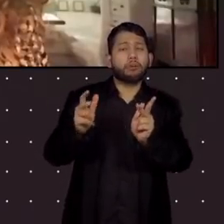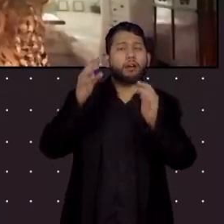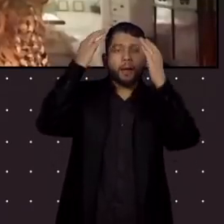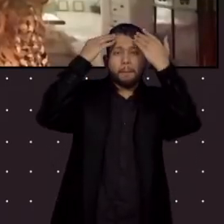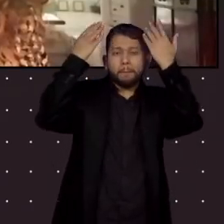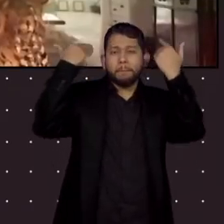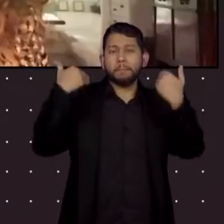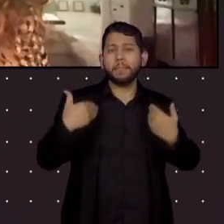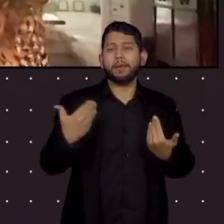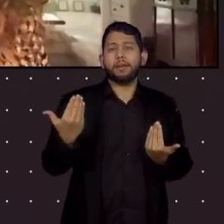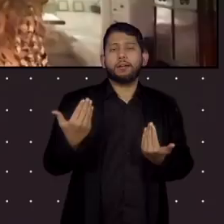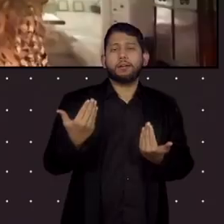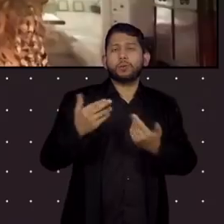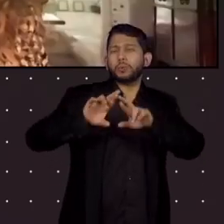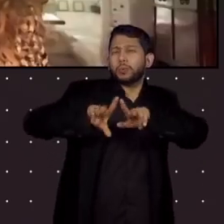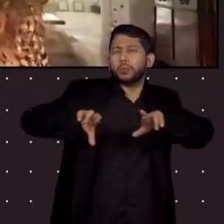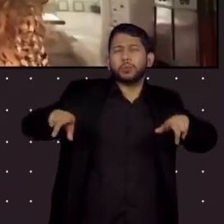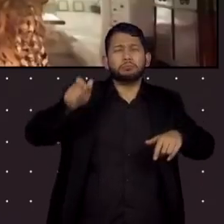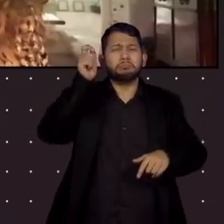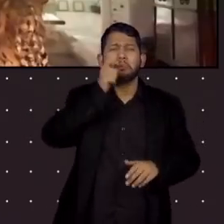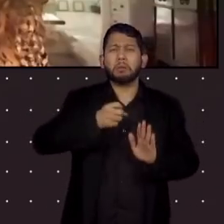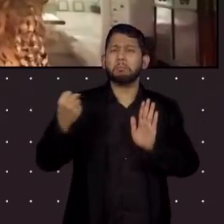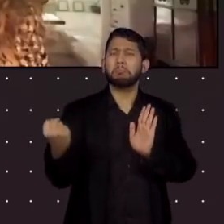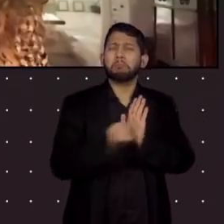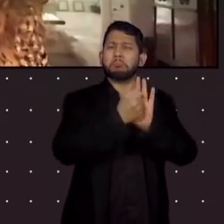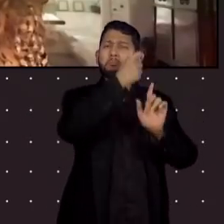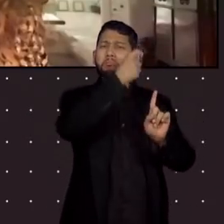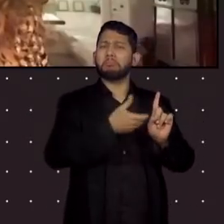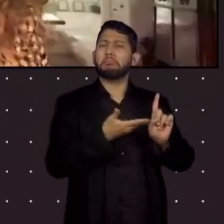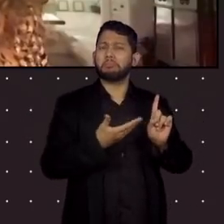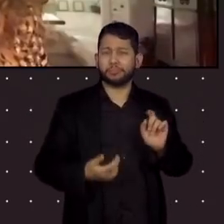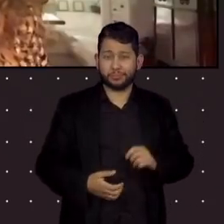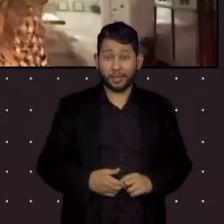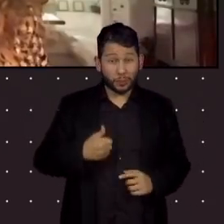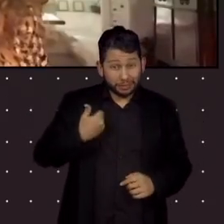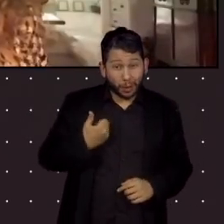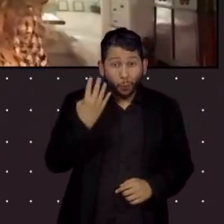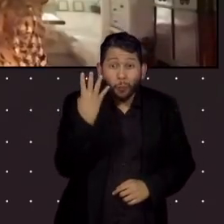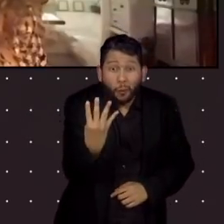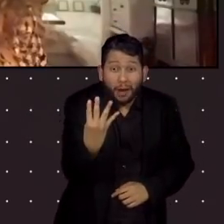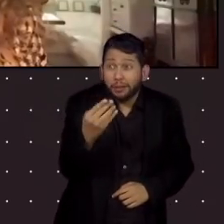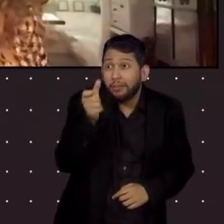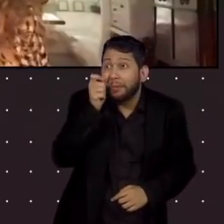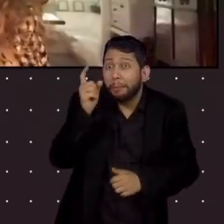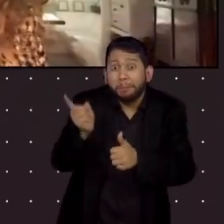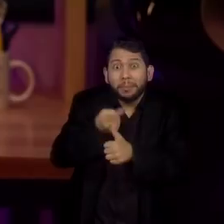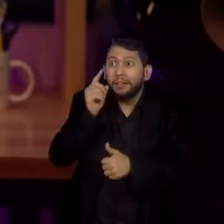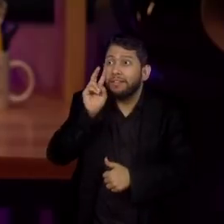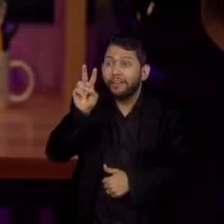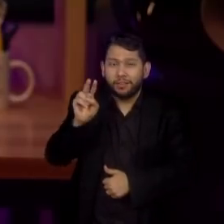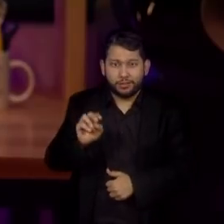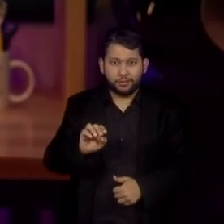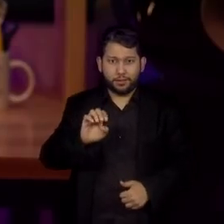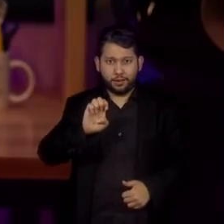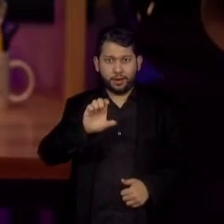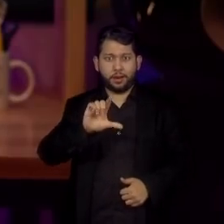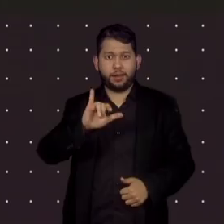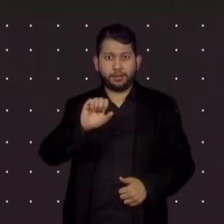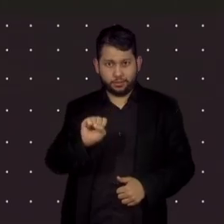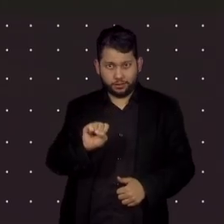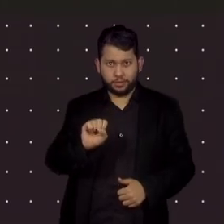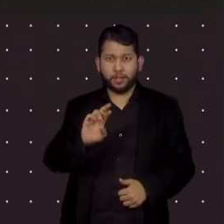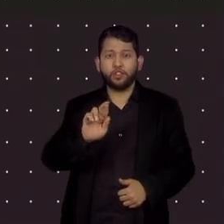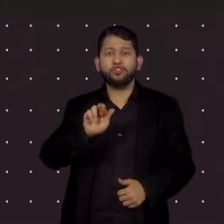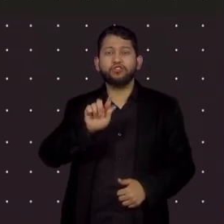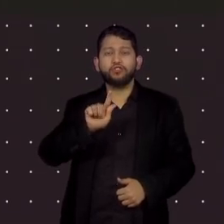cabelos, canções, uma figura incrível. Eu conheci Vanderleia quando eu tinha 4 anos de idade. Elis Regina estava em